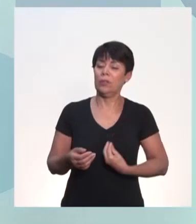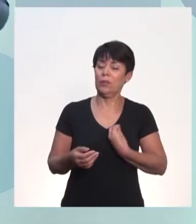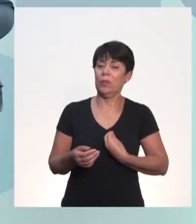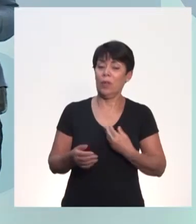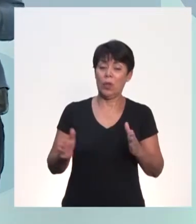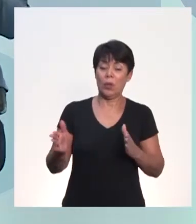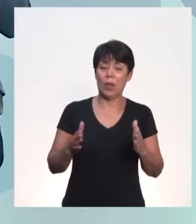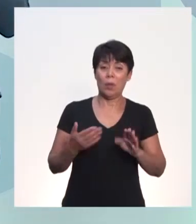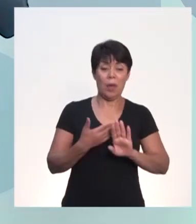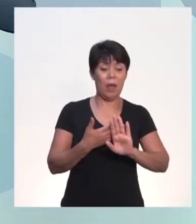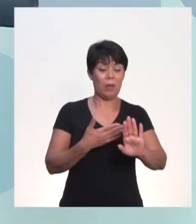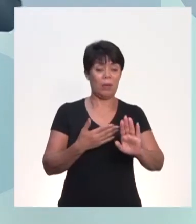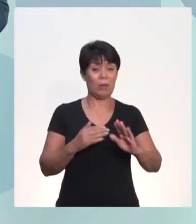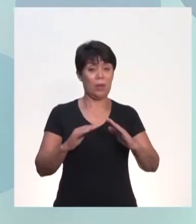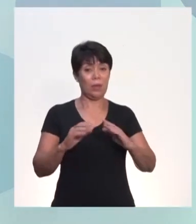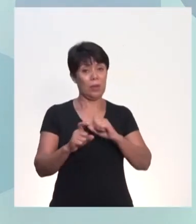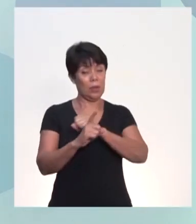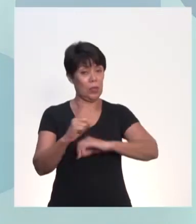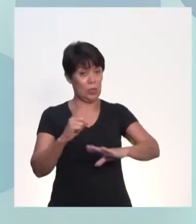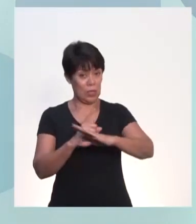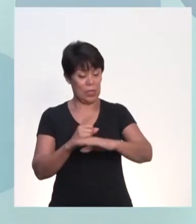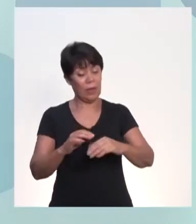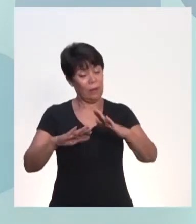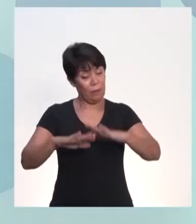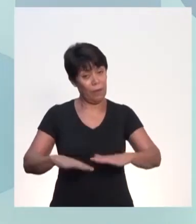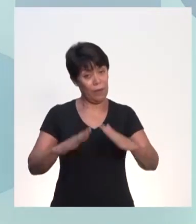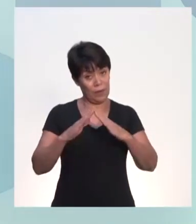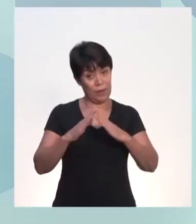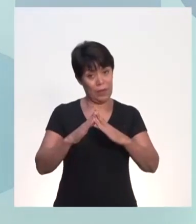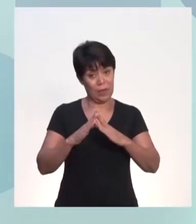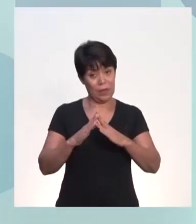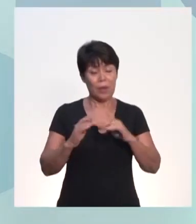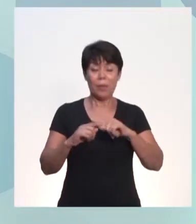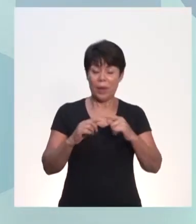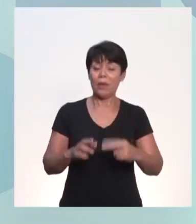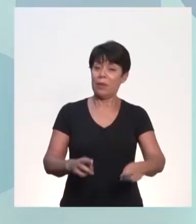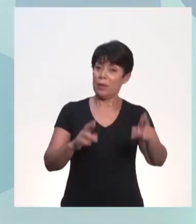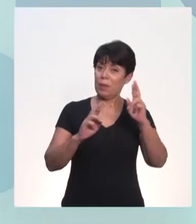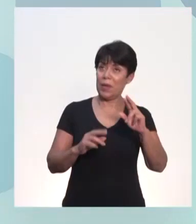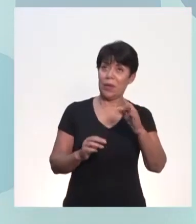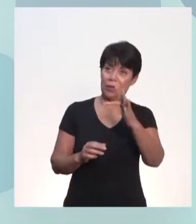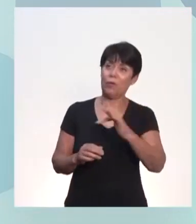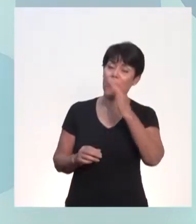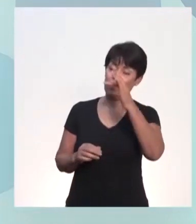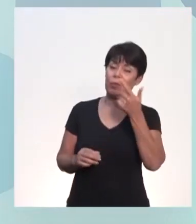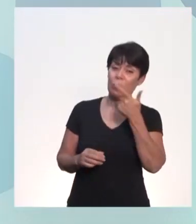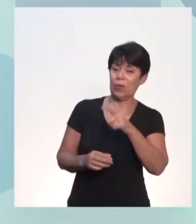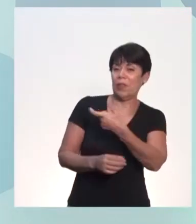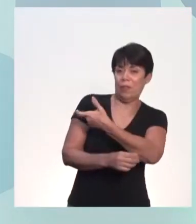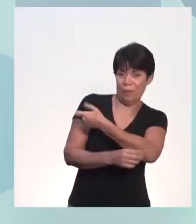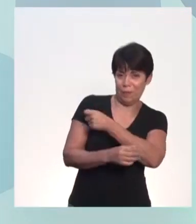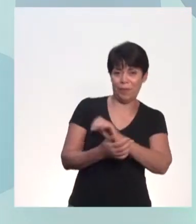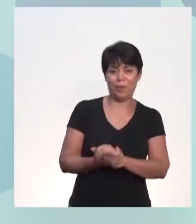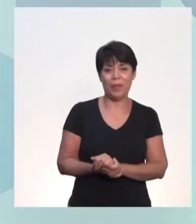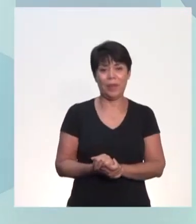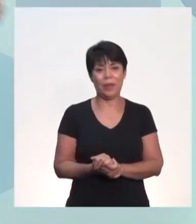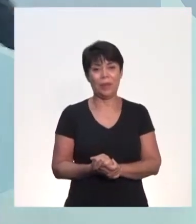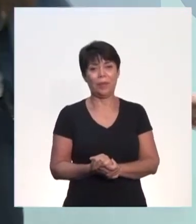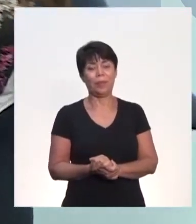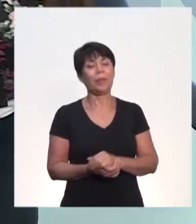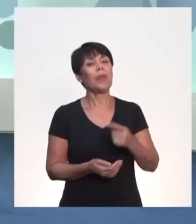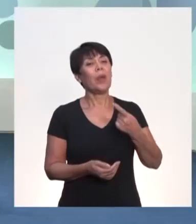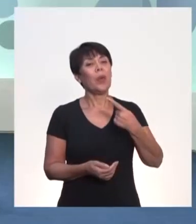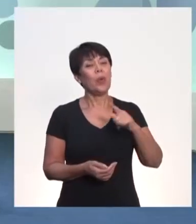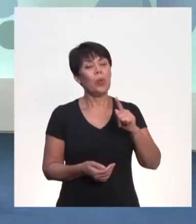distanciamento social. Apesar disso, a esperança, a gente vai conseguir, a gente chega lá. E, por último, a nossa última